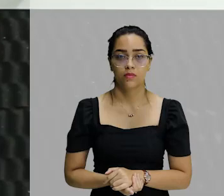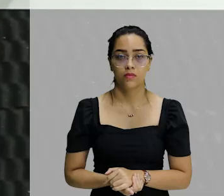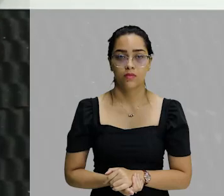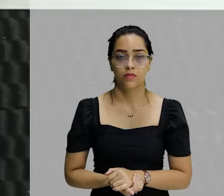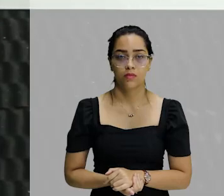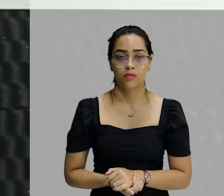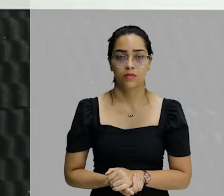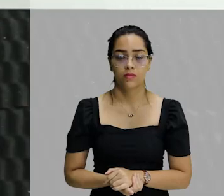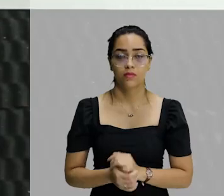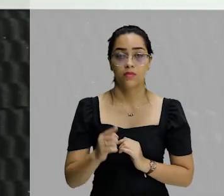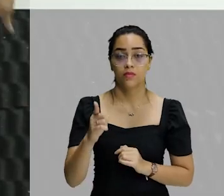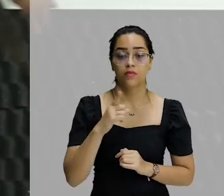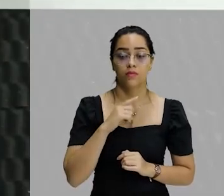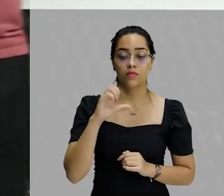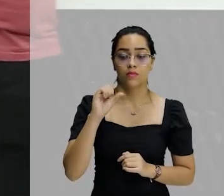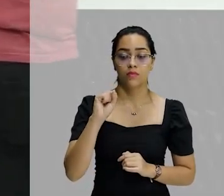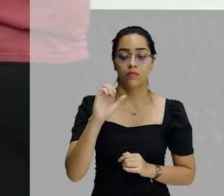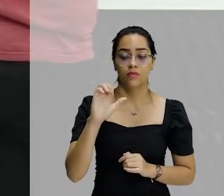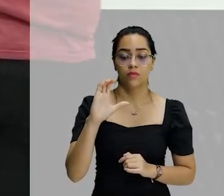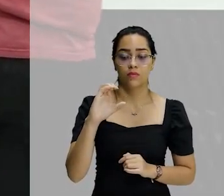Aí você tem aqui uma seção.